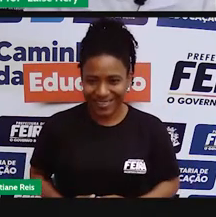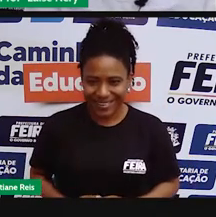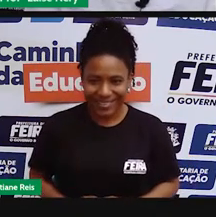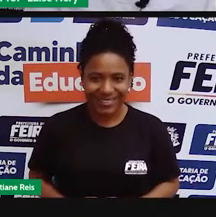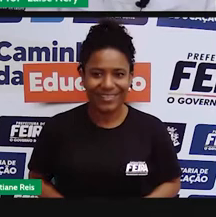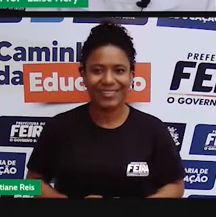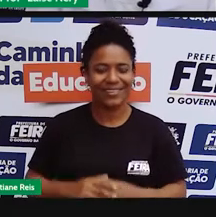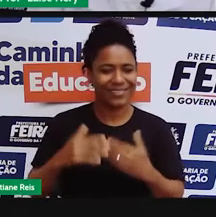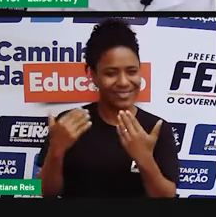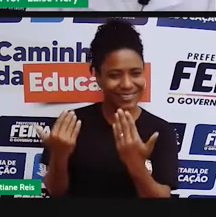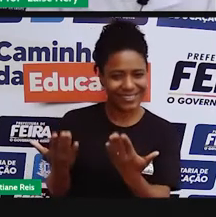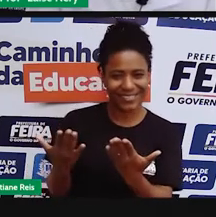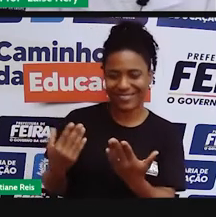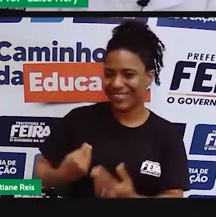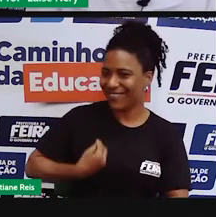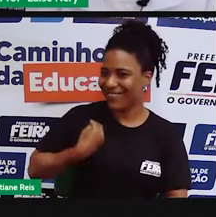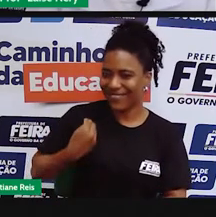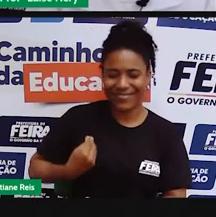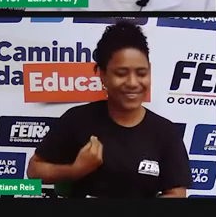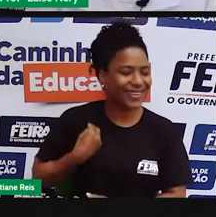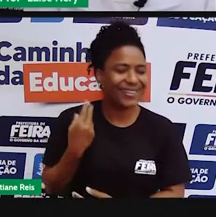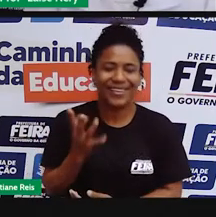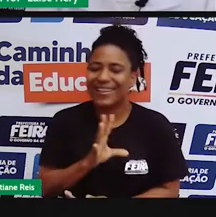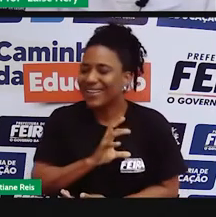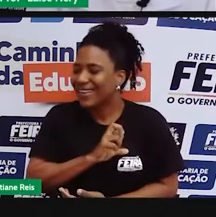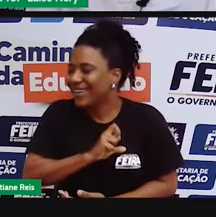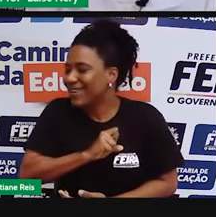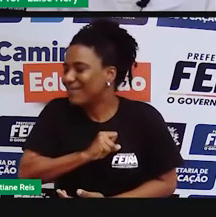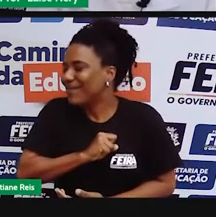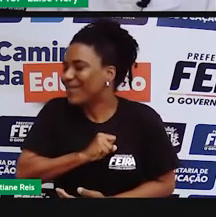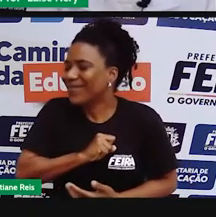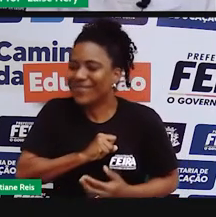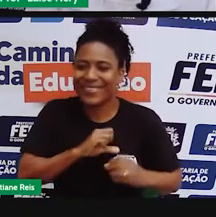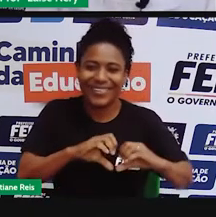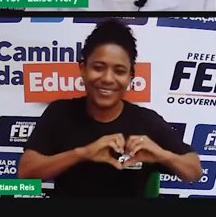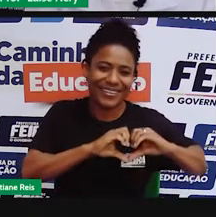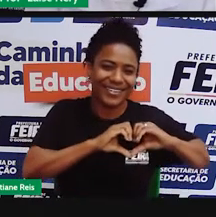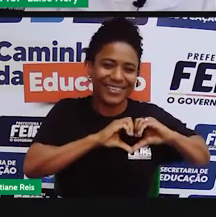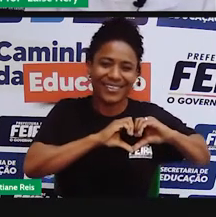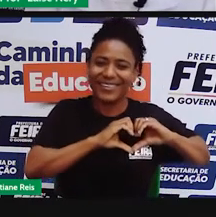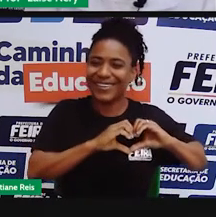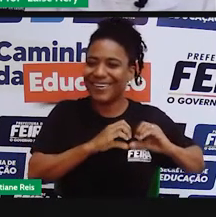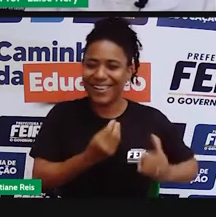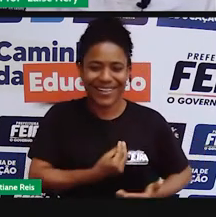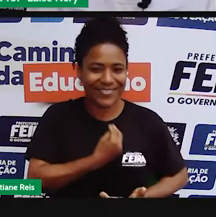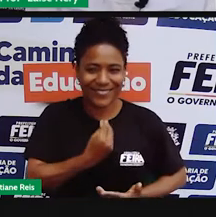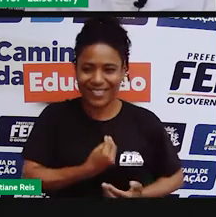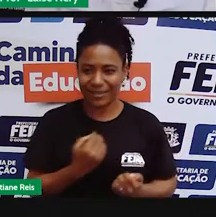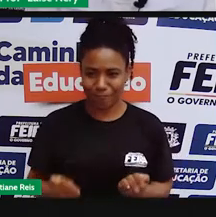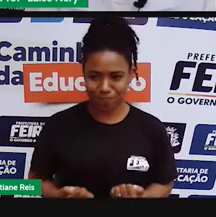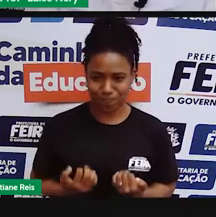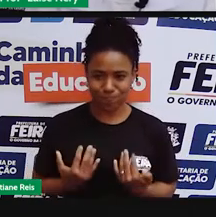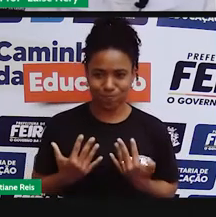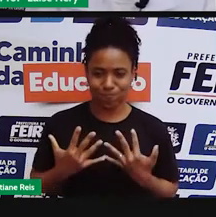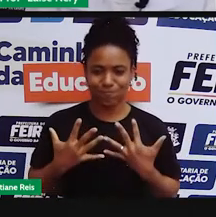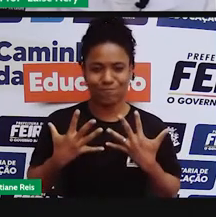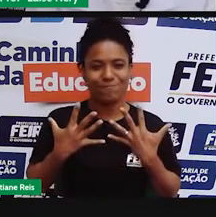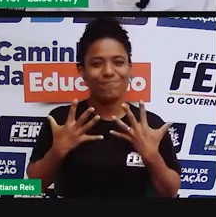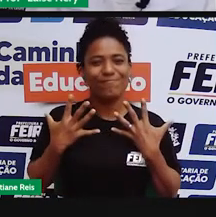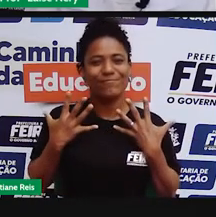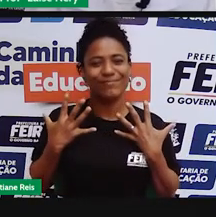Isso é viver, é ter amor, é sentir a vida, é se renovar a cada